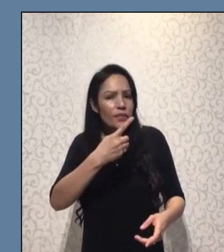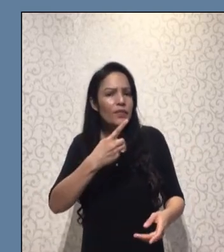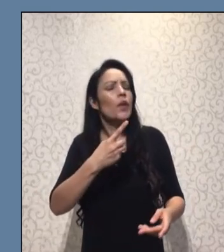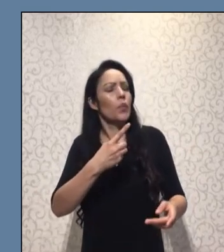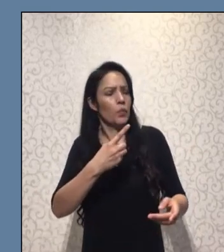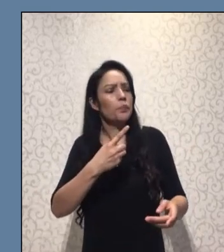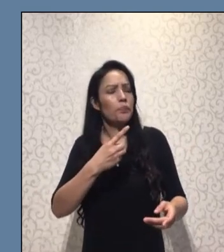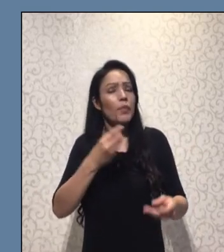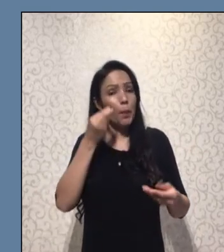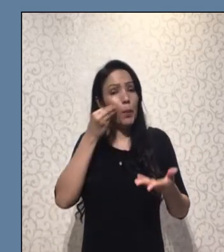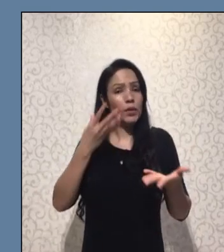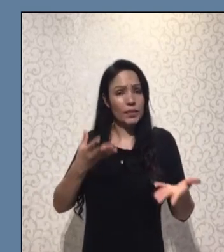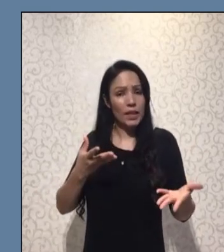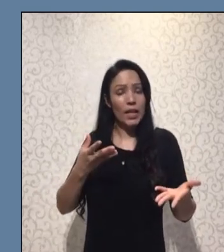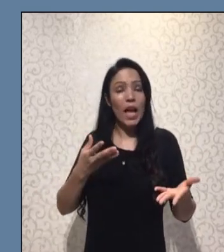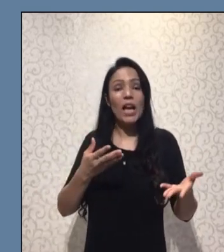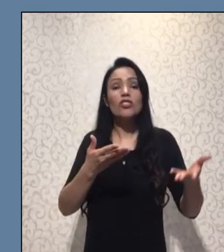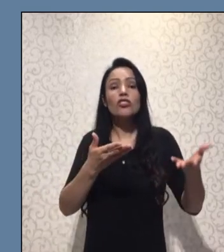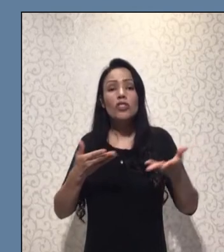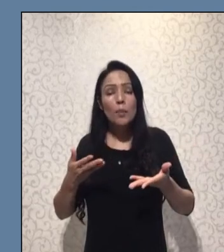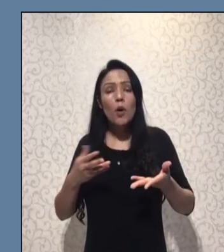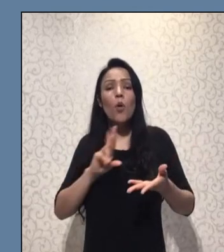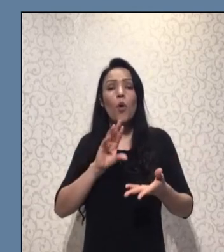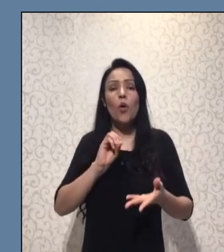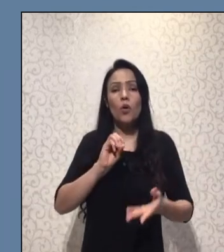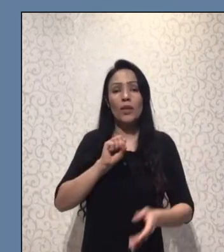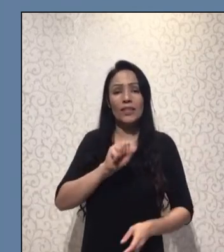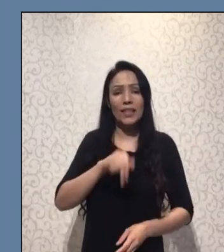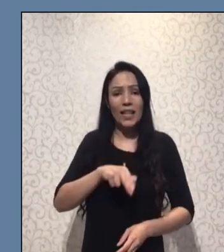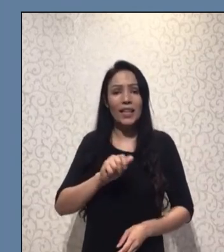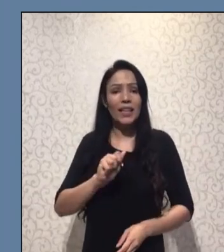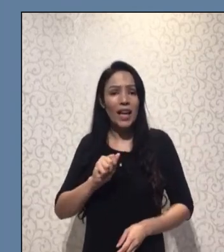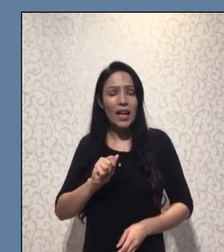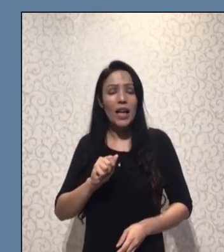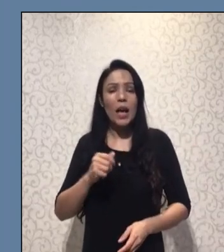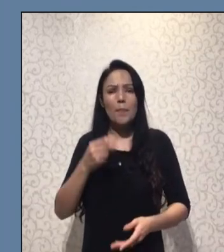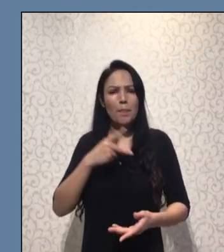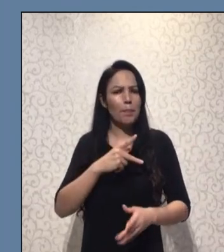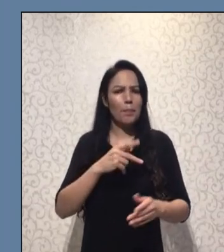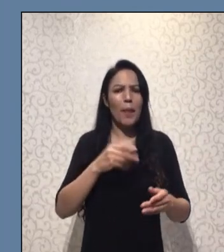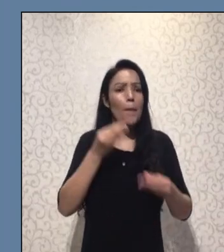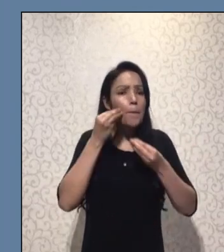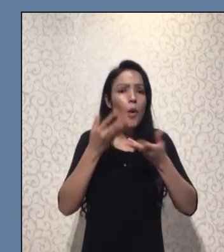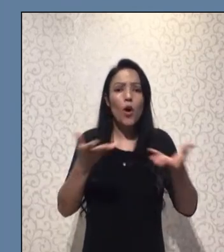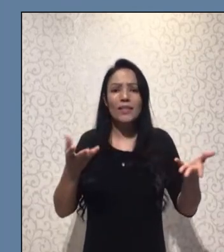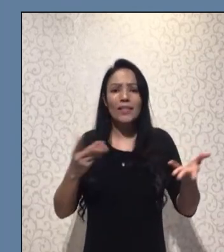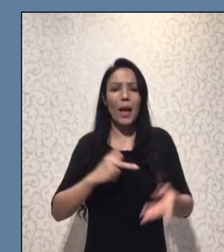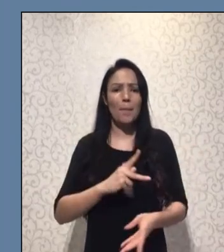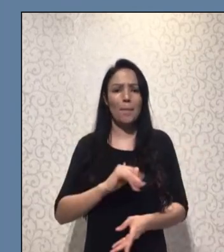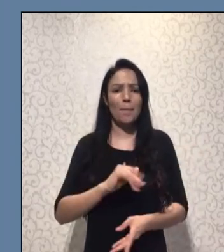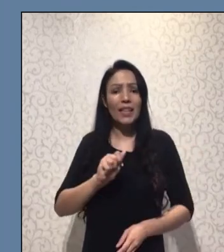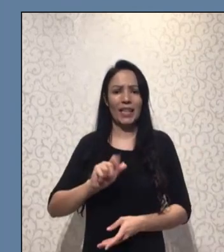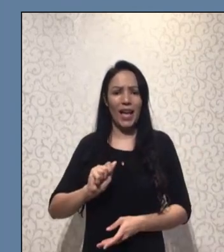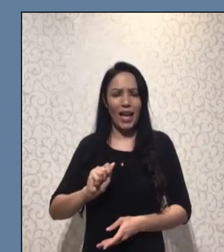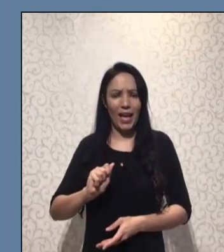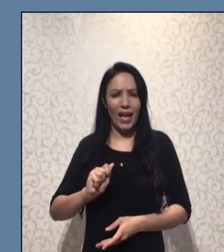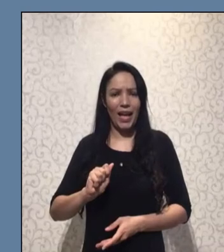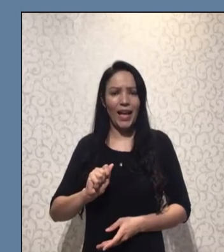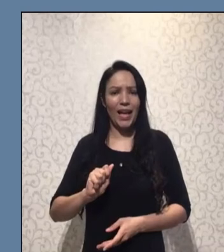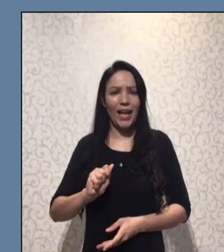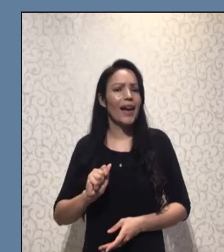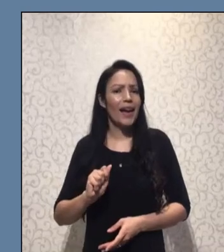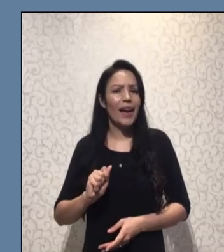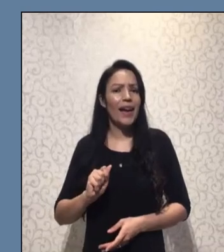E chamou a Rosana para participar de uma exposição da Pinacoteca. E a coisa foi... Eu, para mim, essa obra já estava